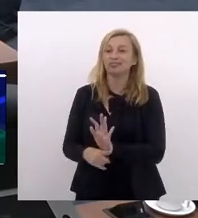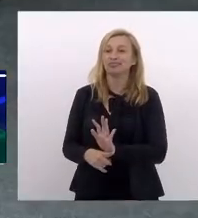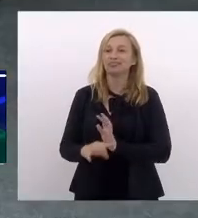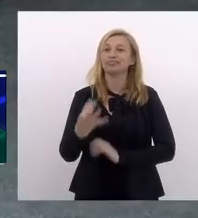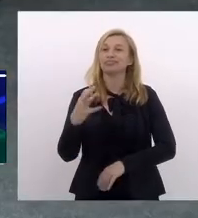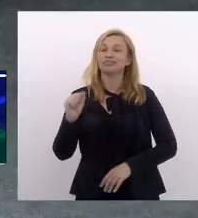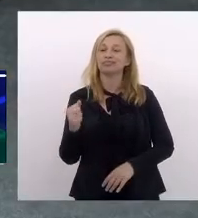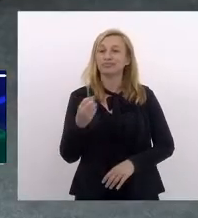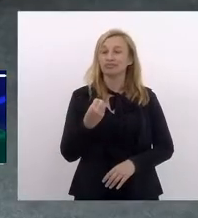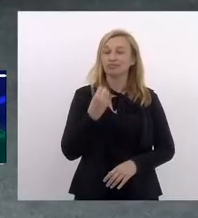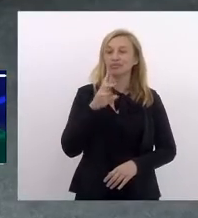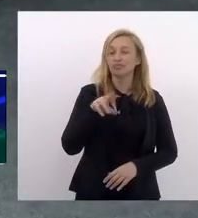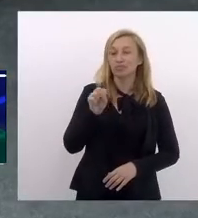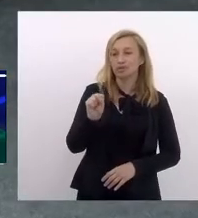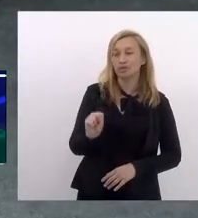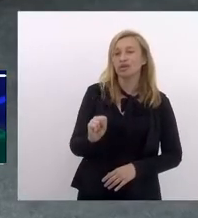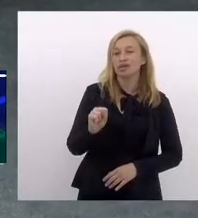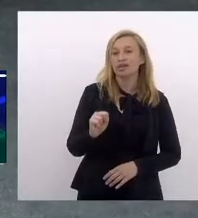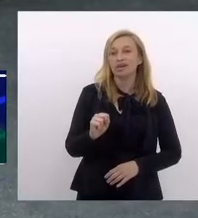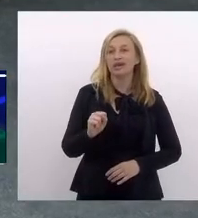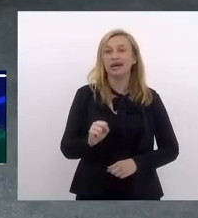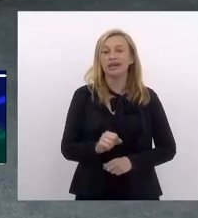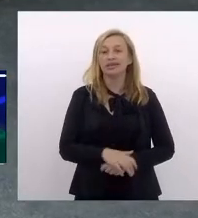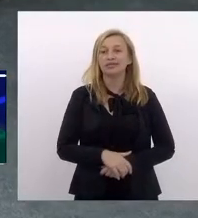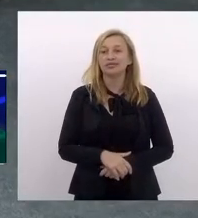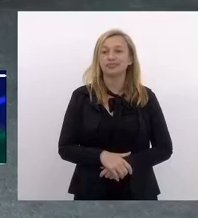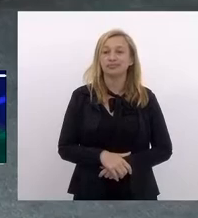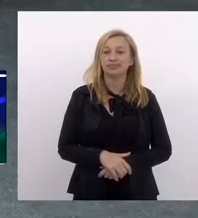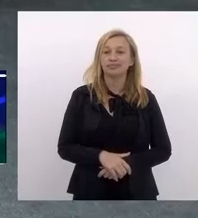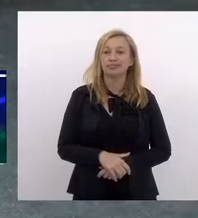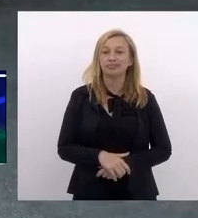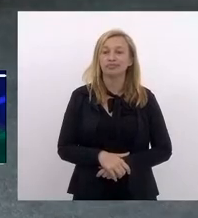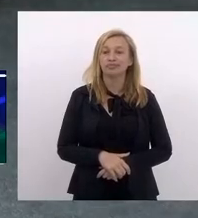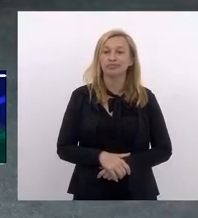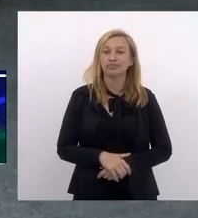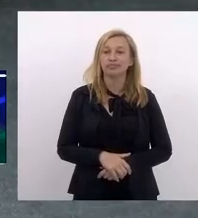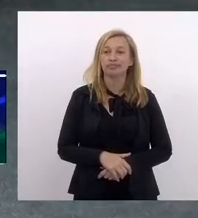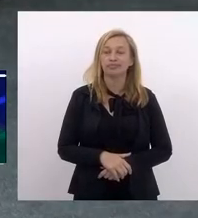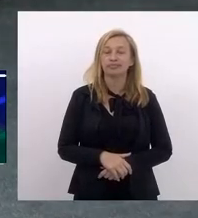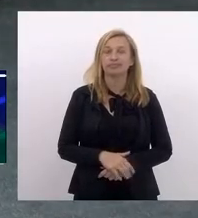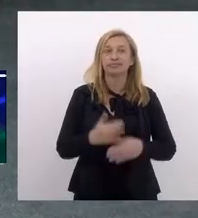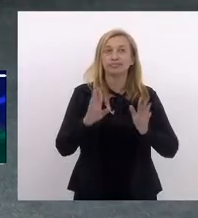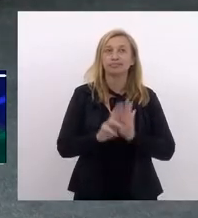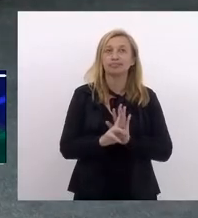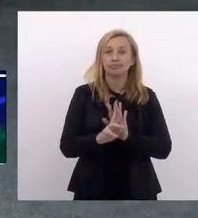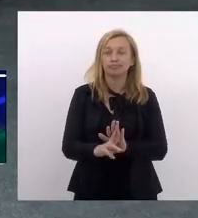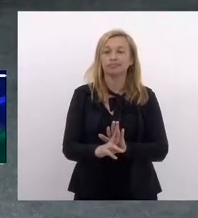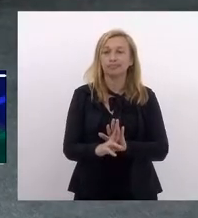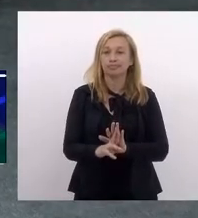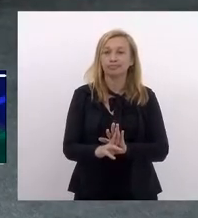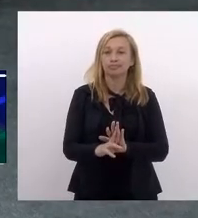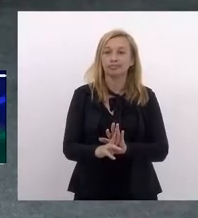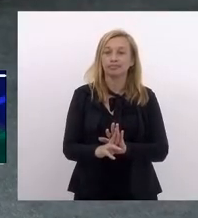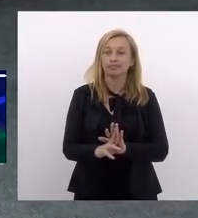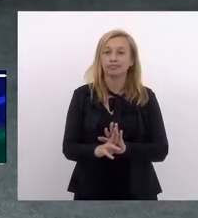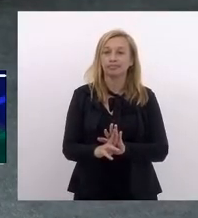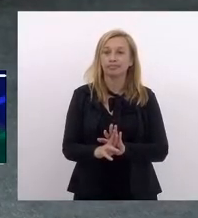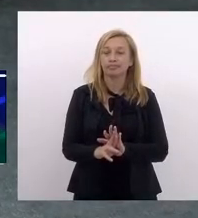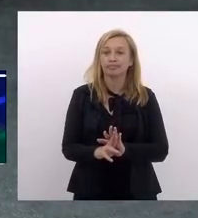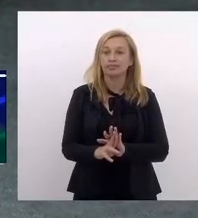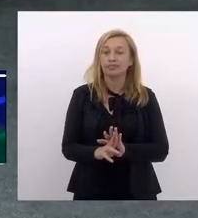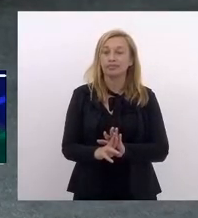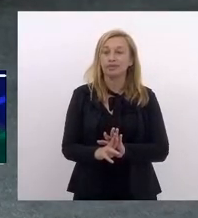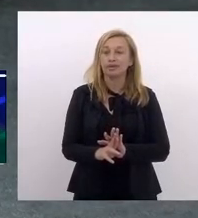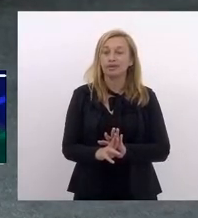campanha do Rubens Bontempo, porque entendia que era uma candidatura que representava uma alternativa